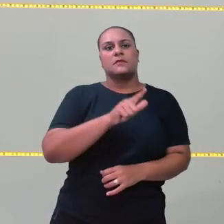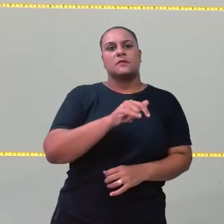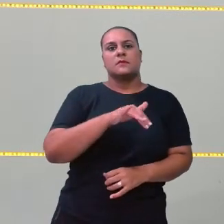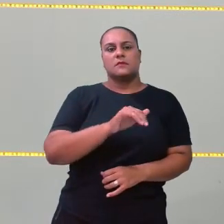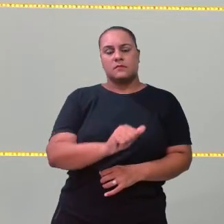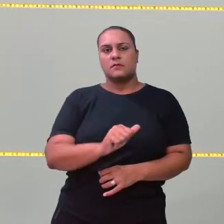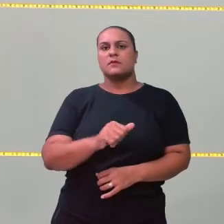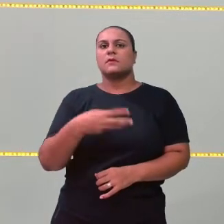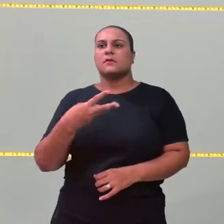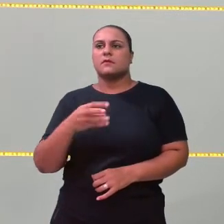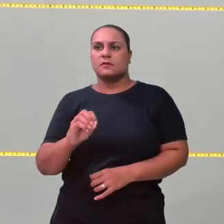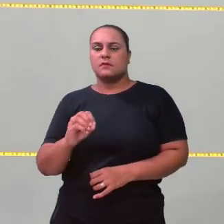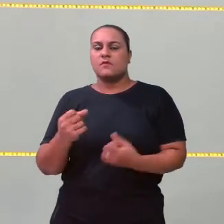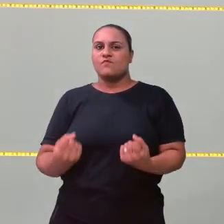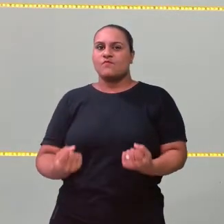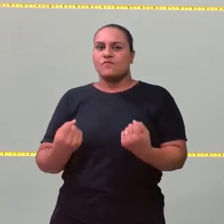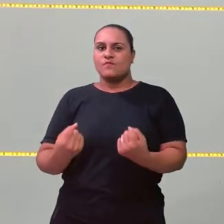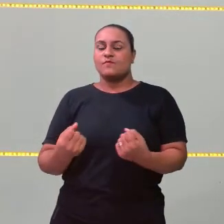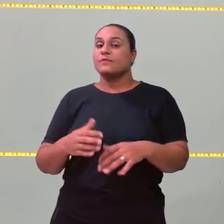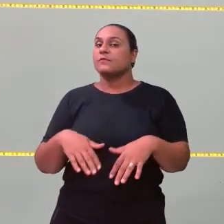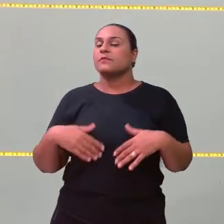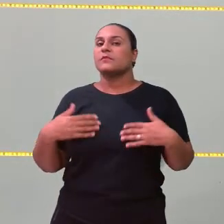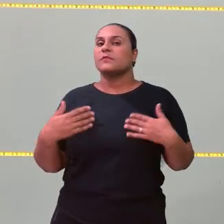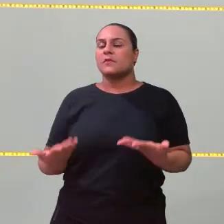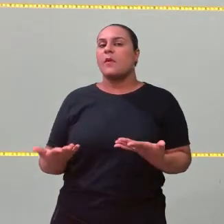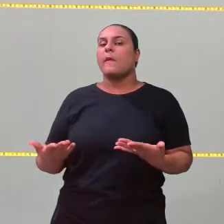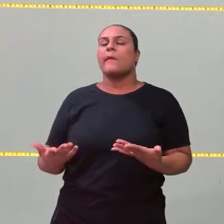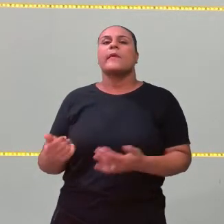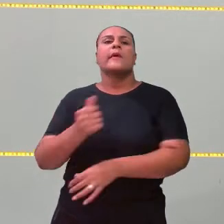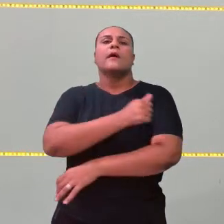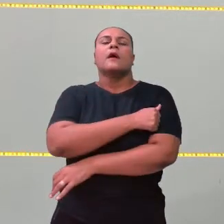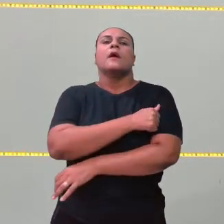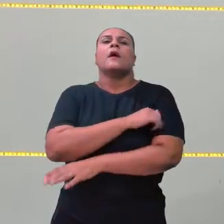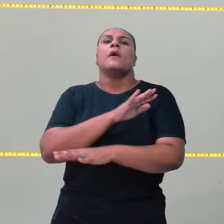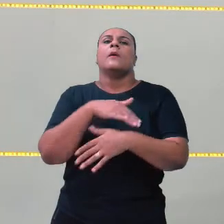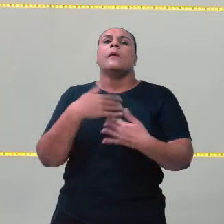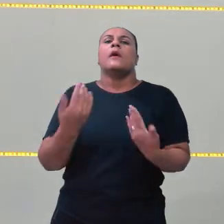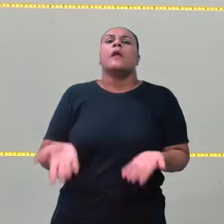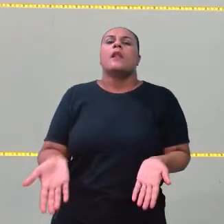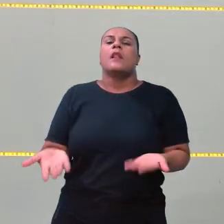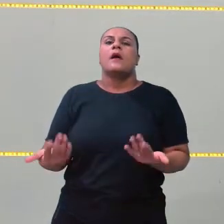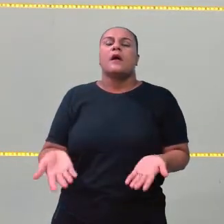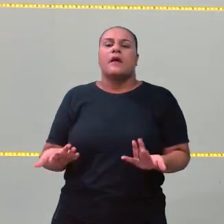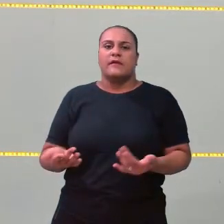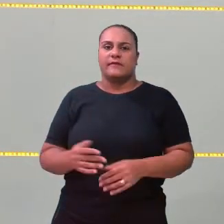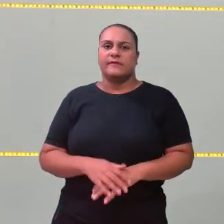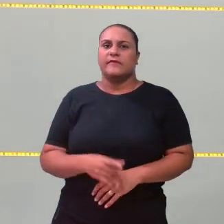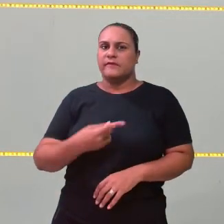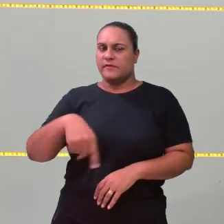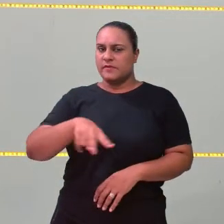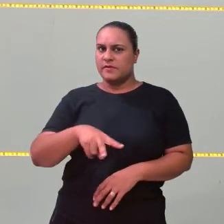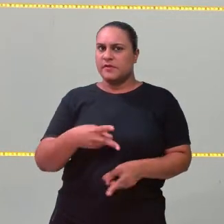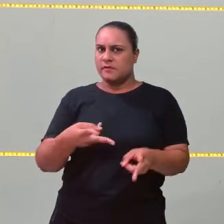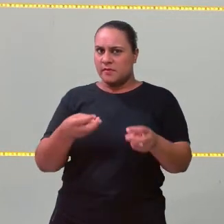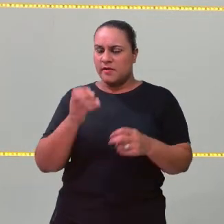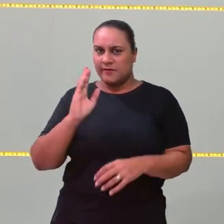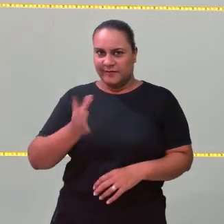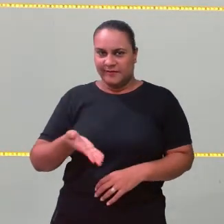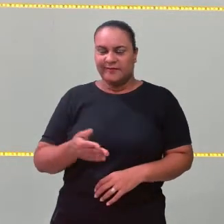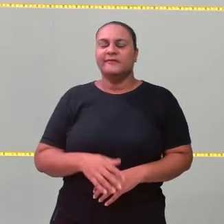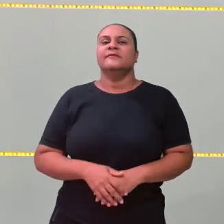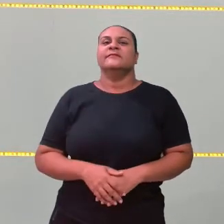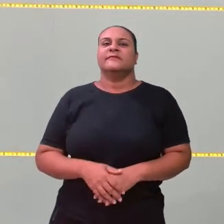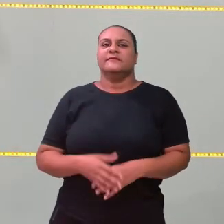30. E aí, qual é o estudante aí, né, menos pesado? Já conseguiram identificar?